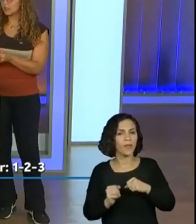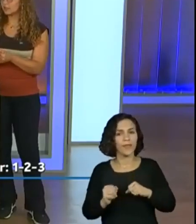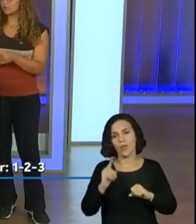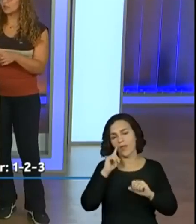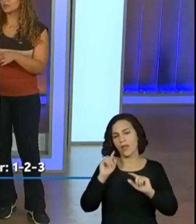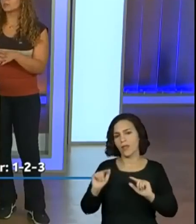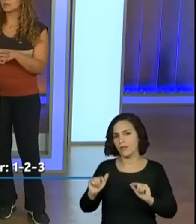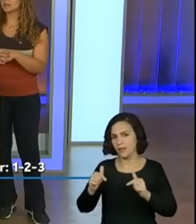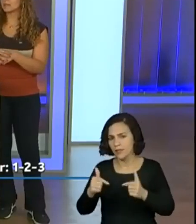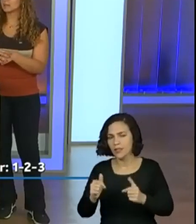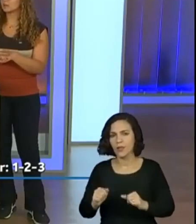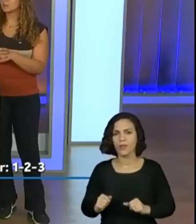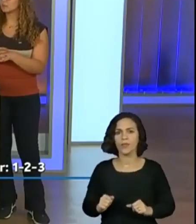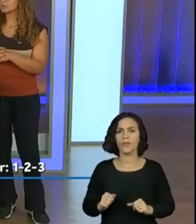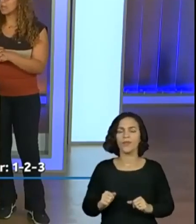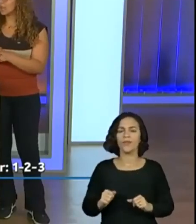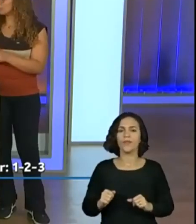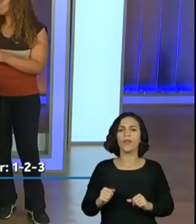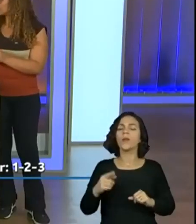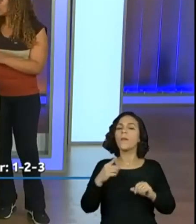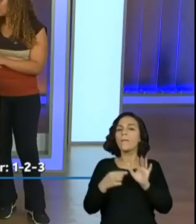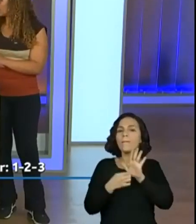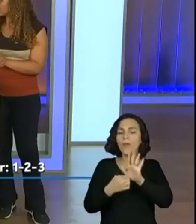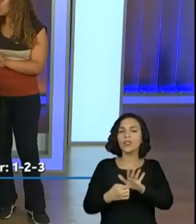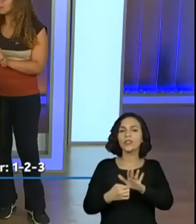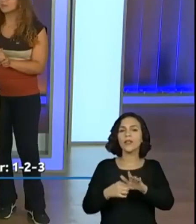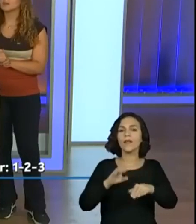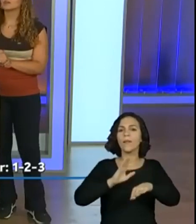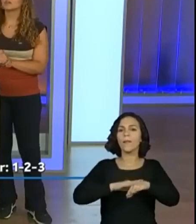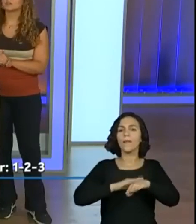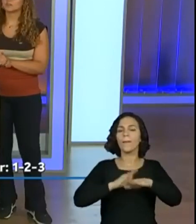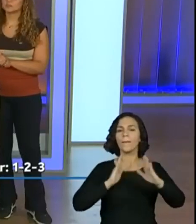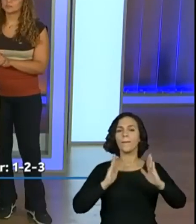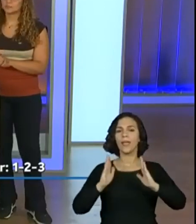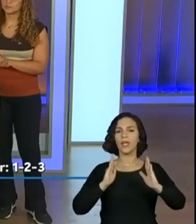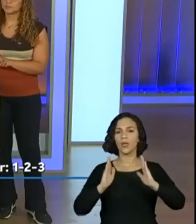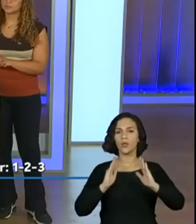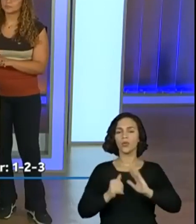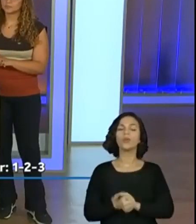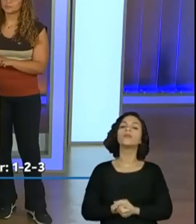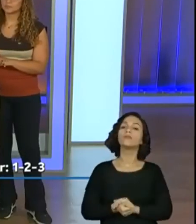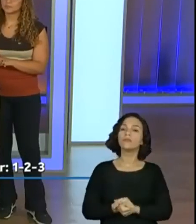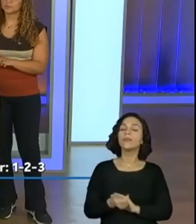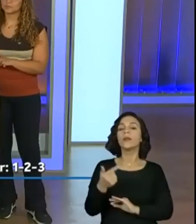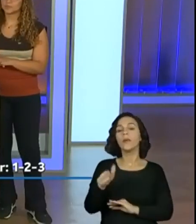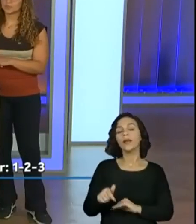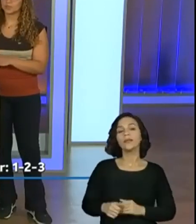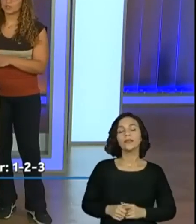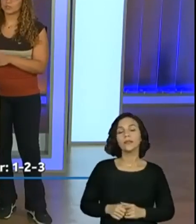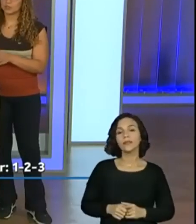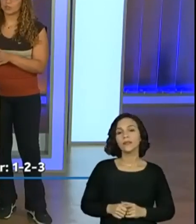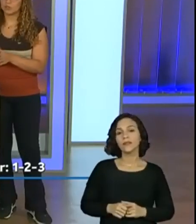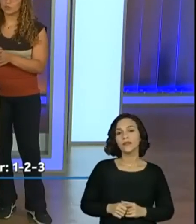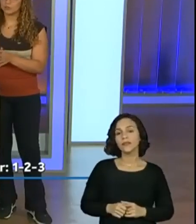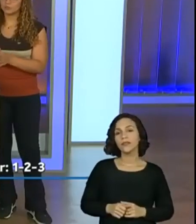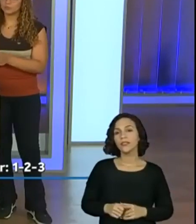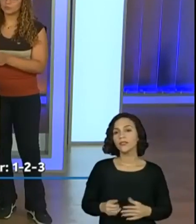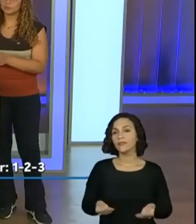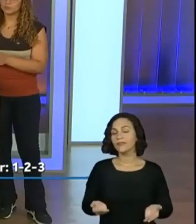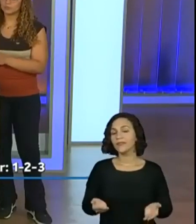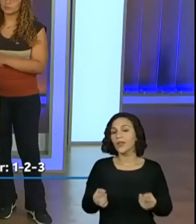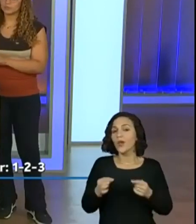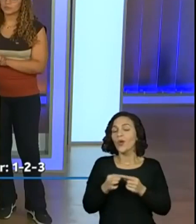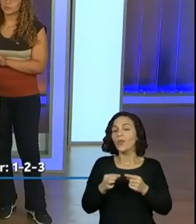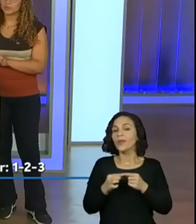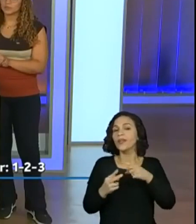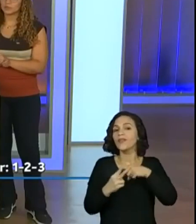olha, já estão colocando. Marcação do tempo também. Ação, que mais? Olha Quando só. Que a gente usa o